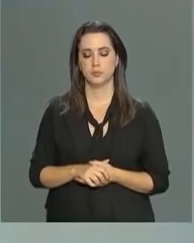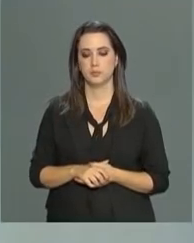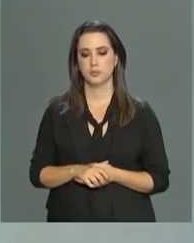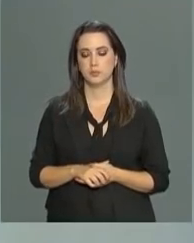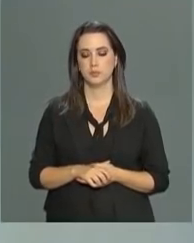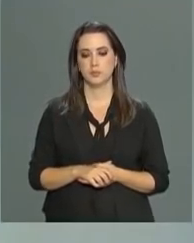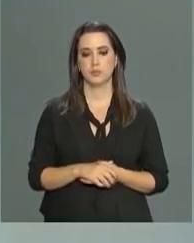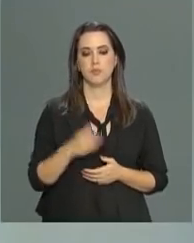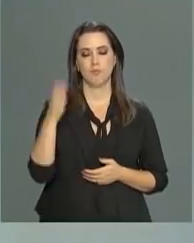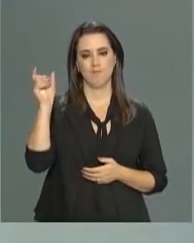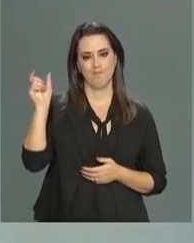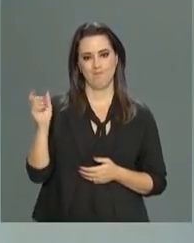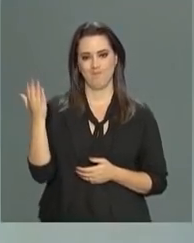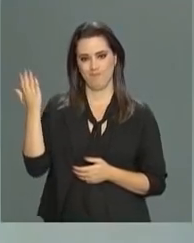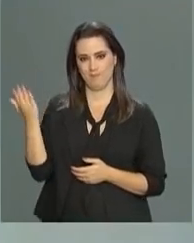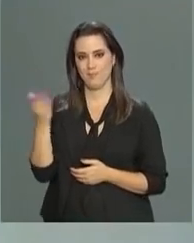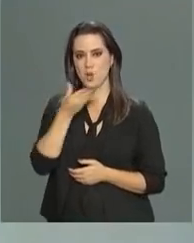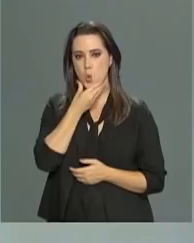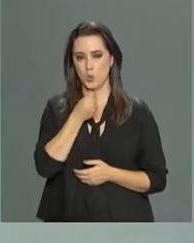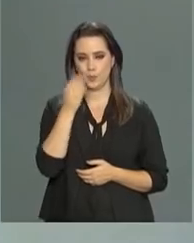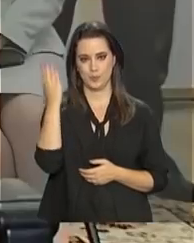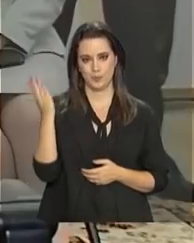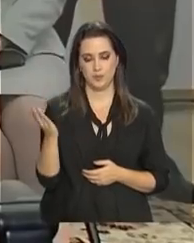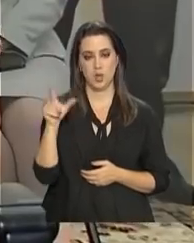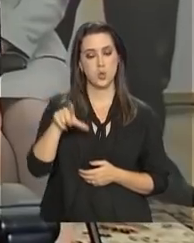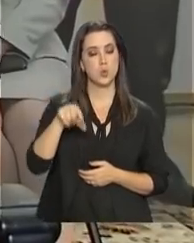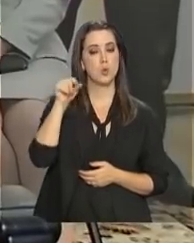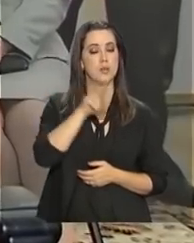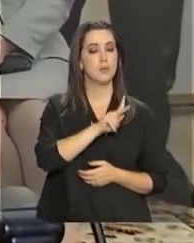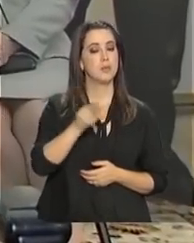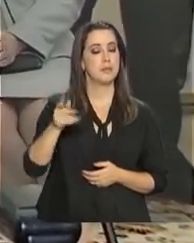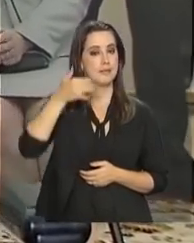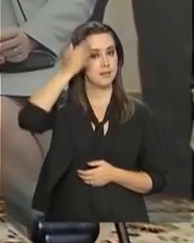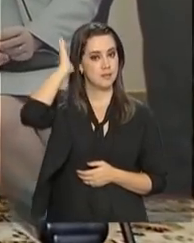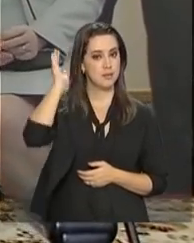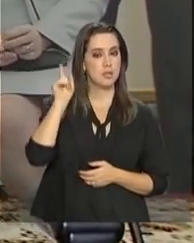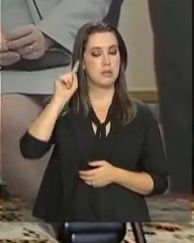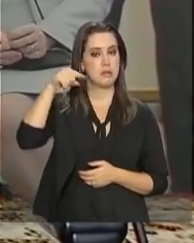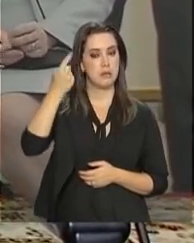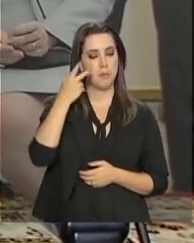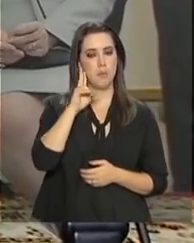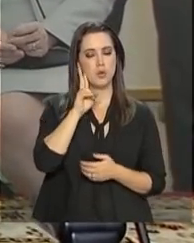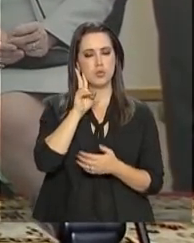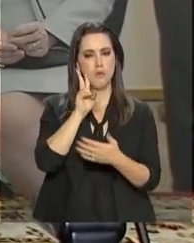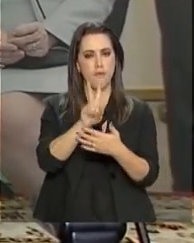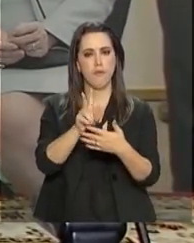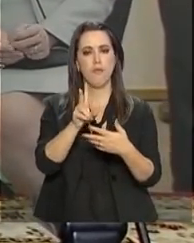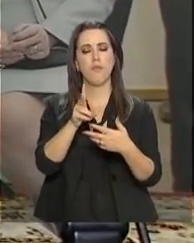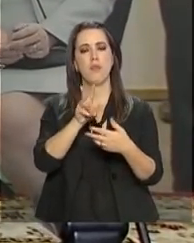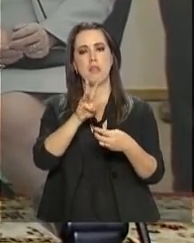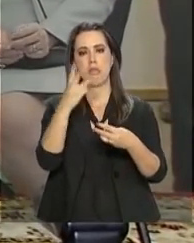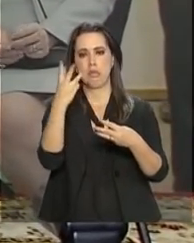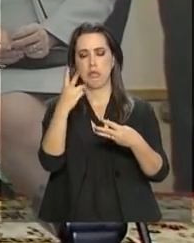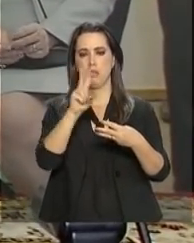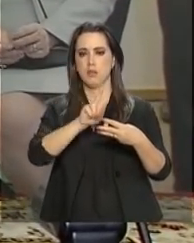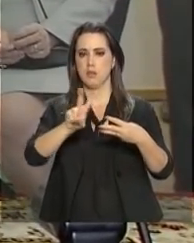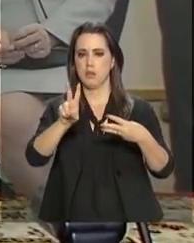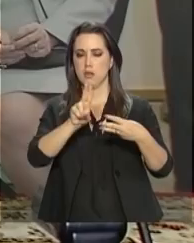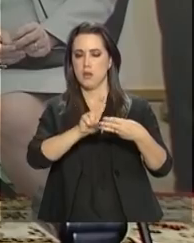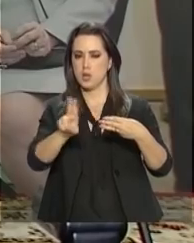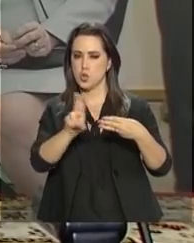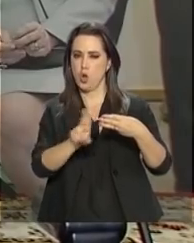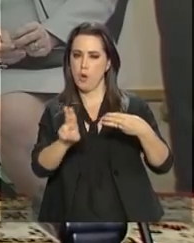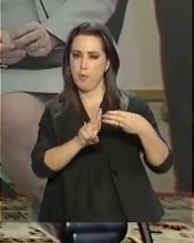gabriel faria oliveira foi escolhido pelo presidente michel temer a partir de uma lista com os três nomes mais